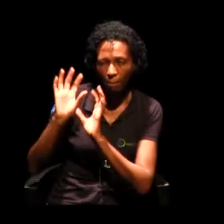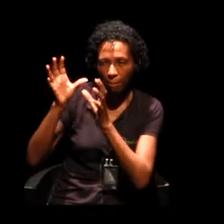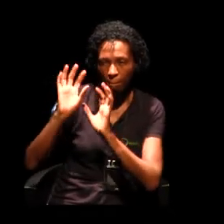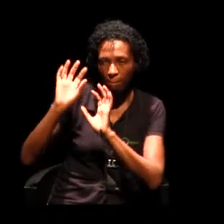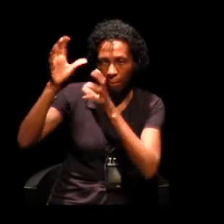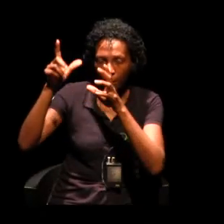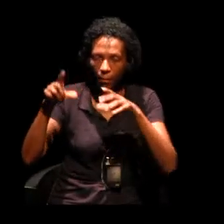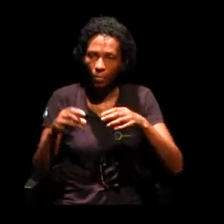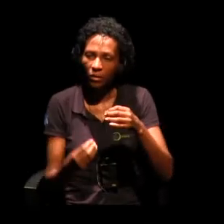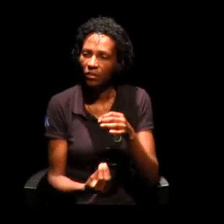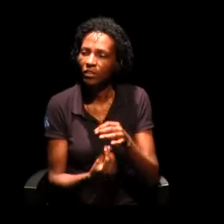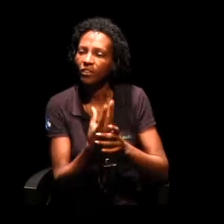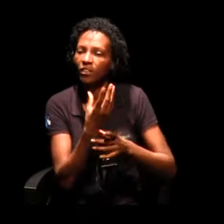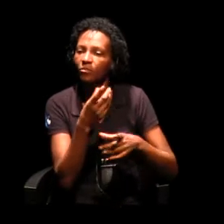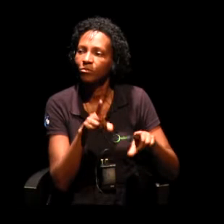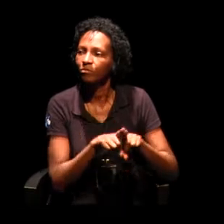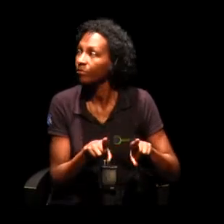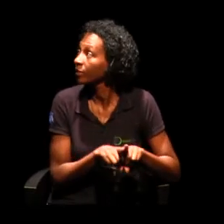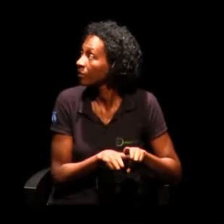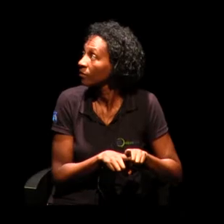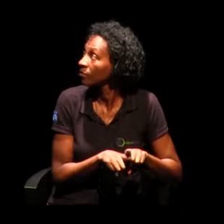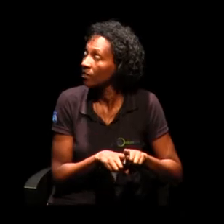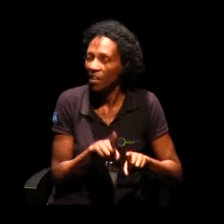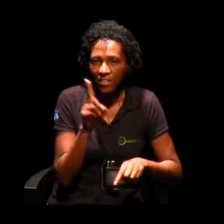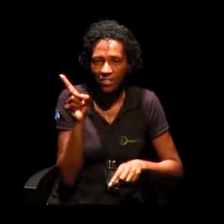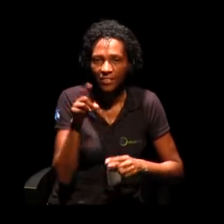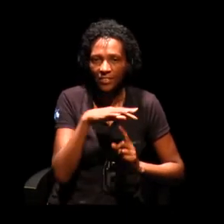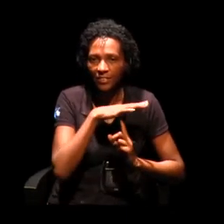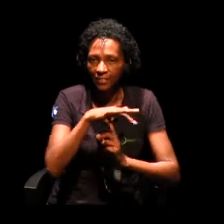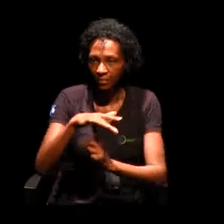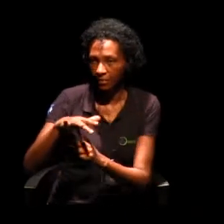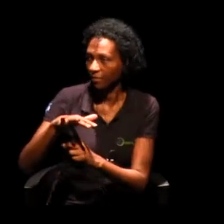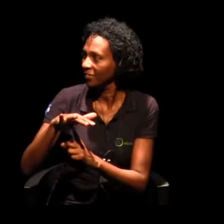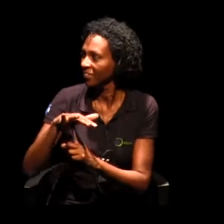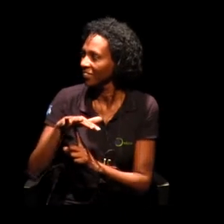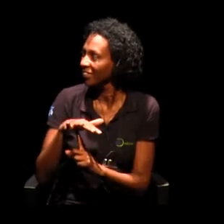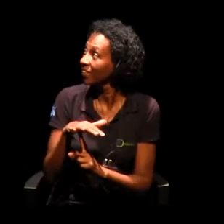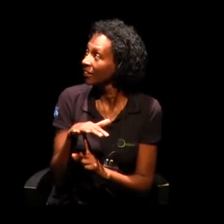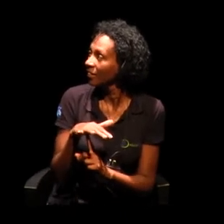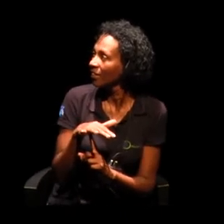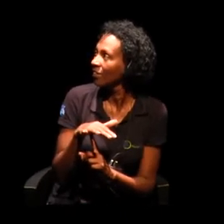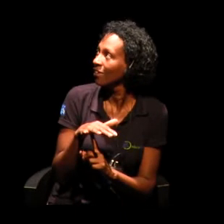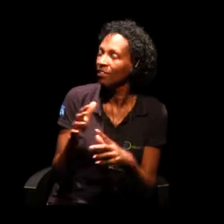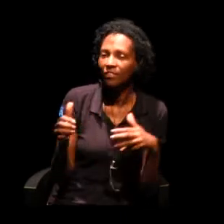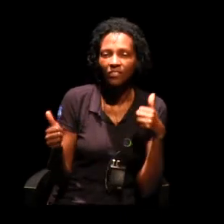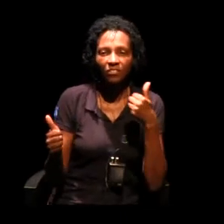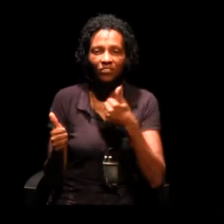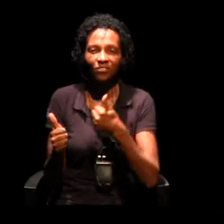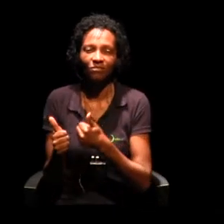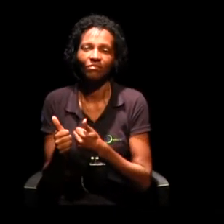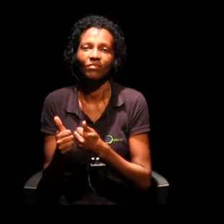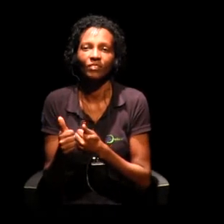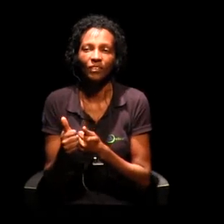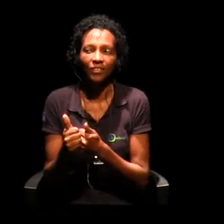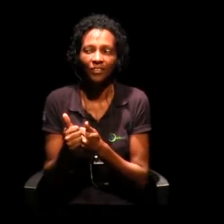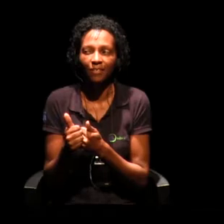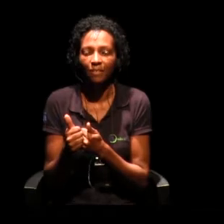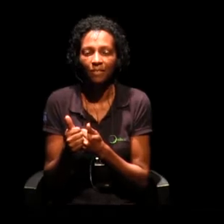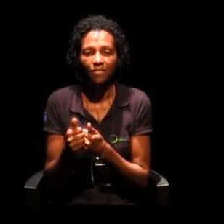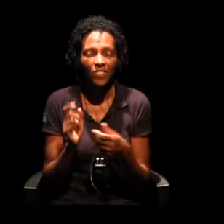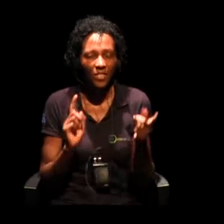áreas para o basquete e criamos esse tipo de parque que